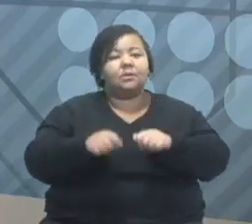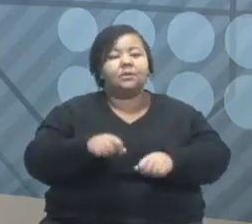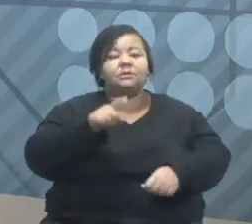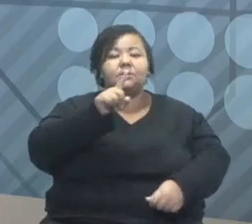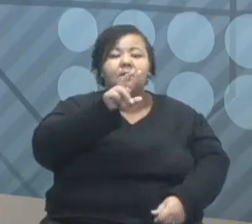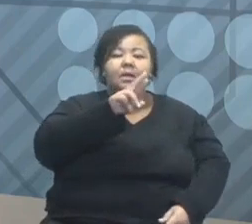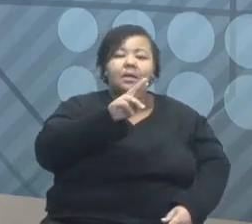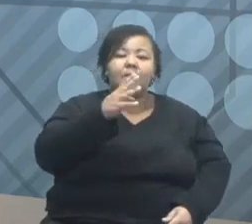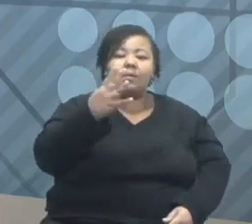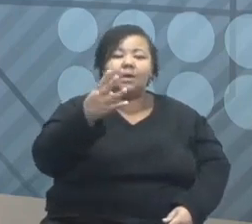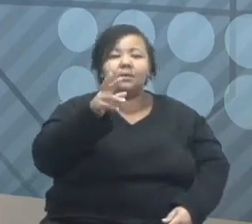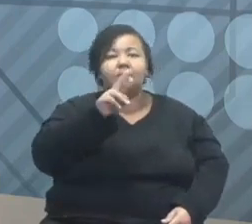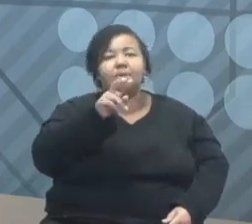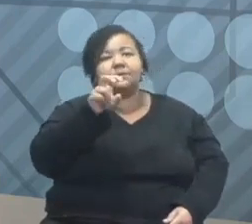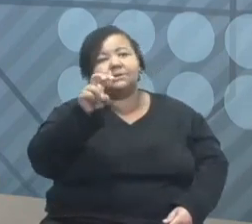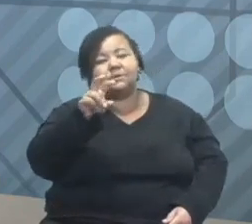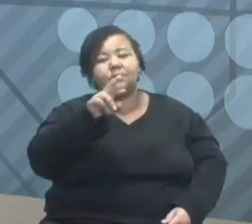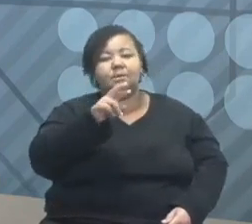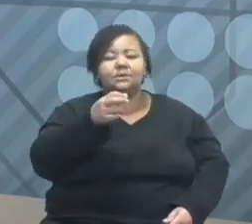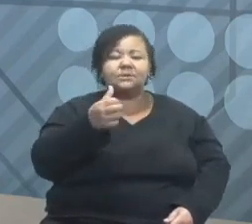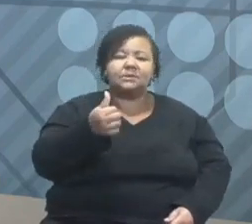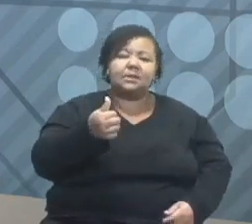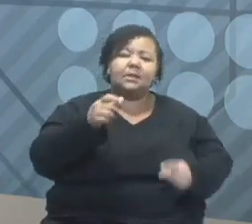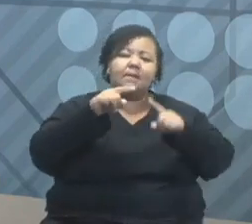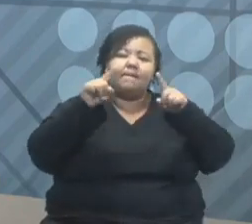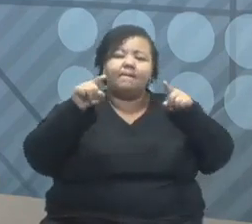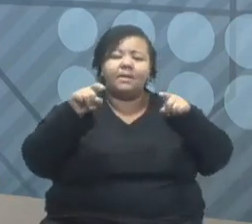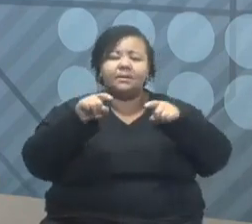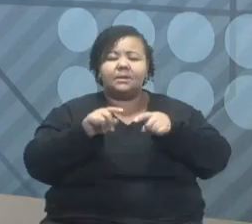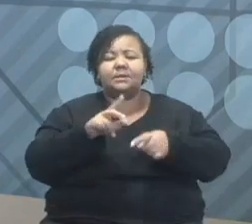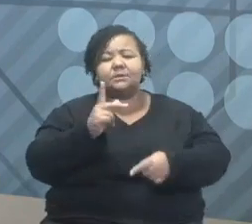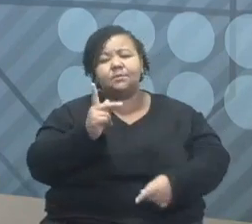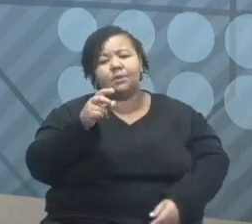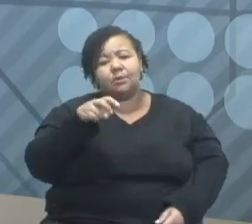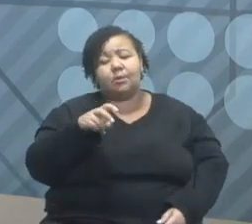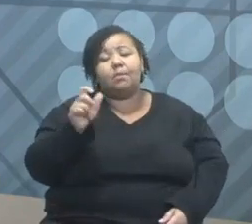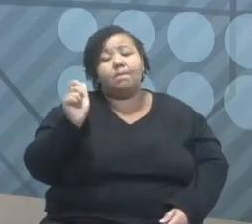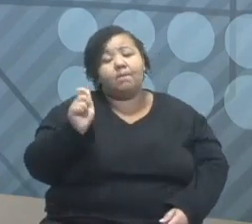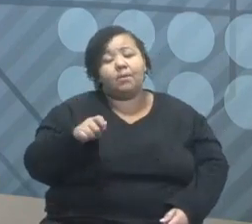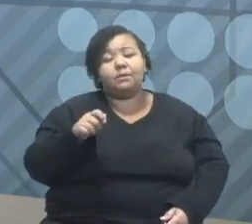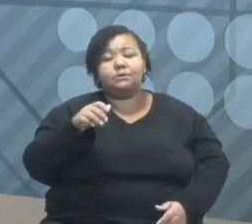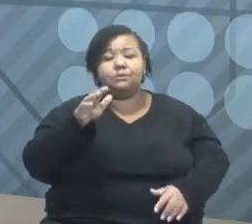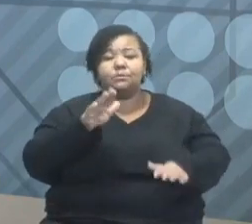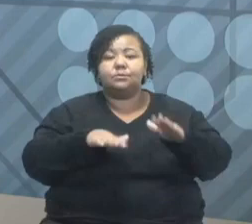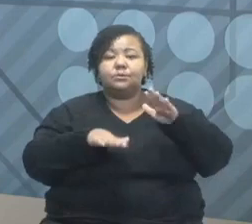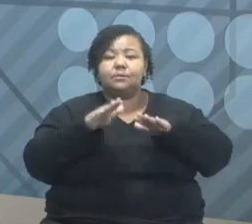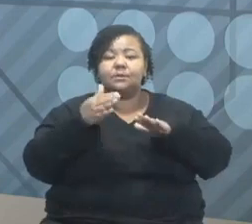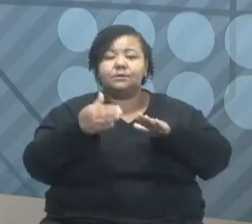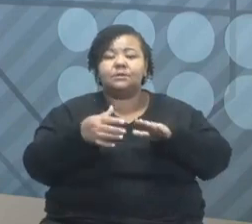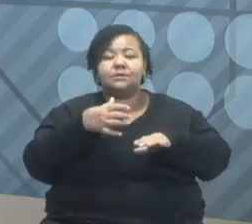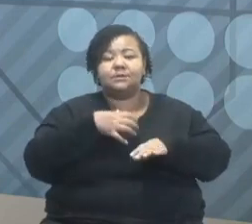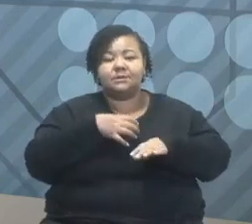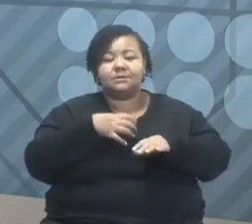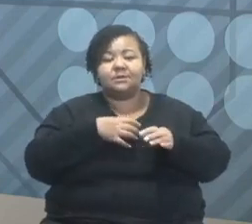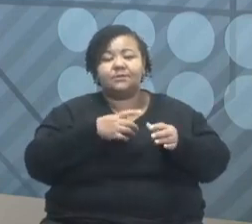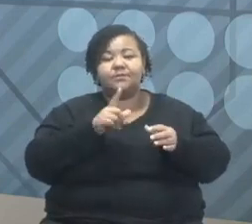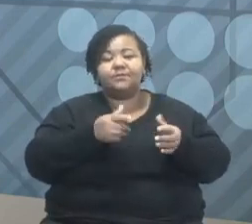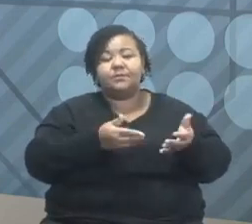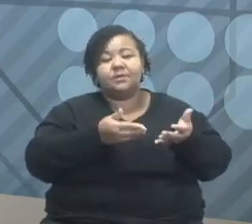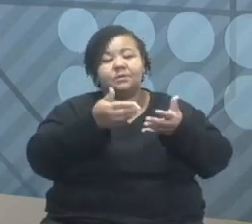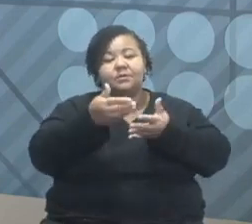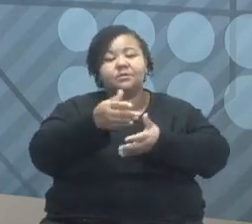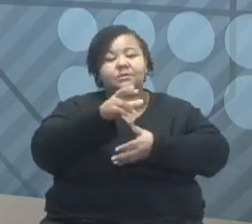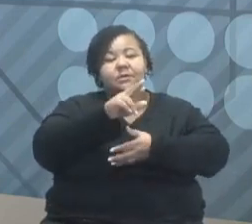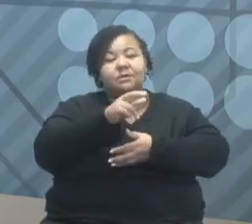com R4, R5, R6, matrizes, polinômios. Então, tudo depende da situação. Trouxe o R2 e o R3, como